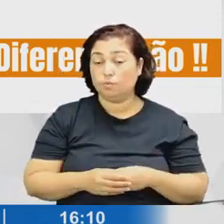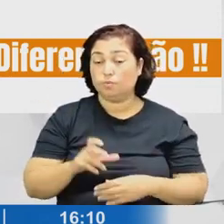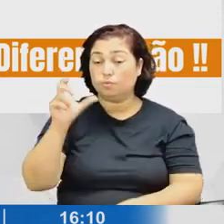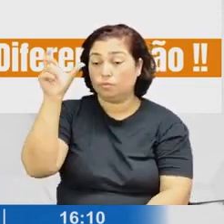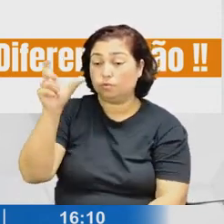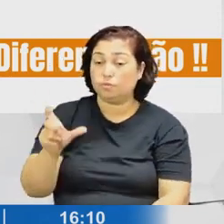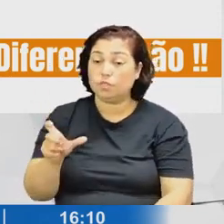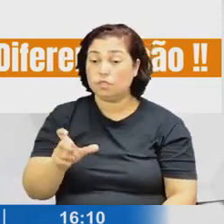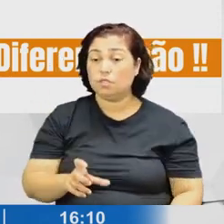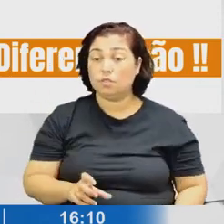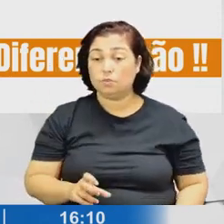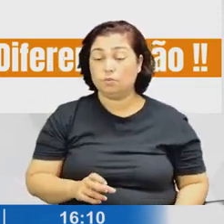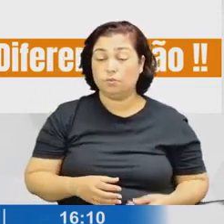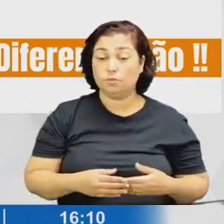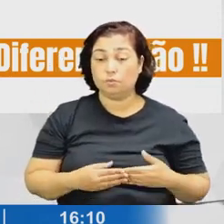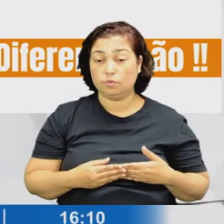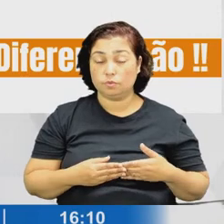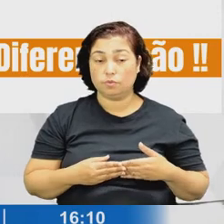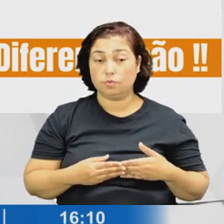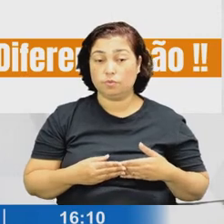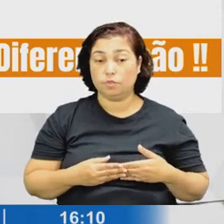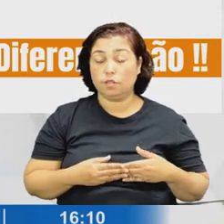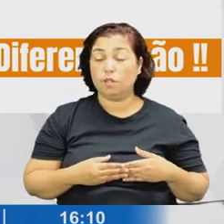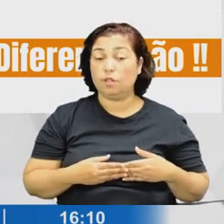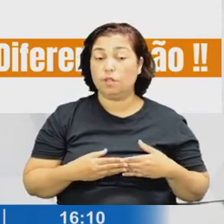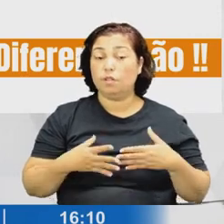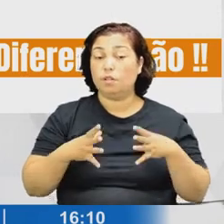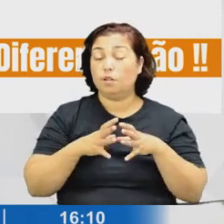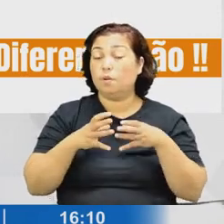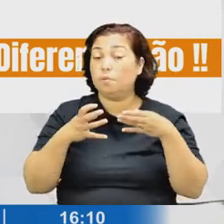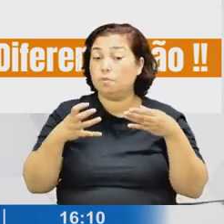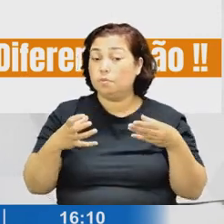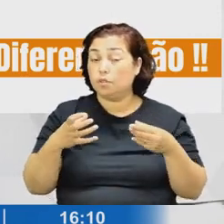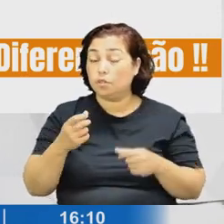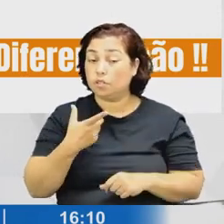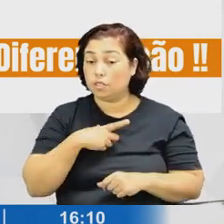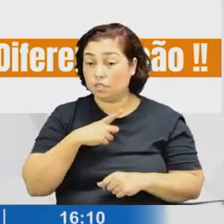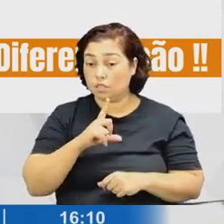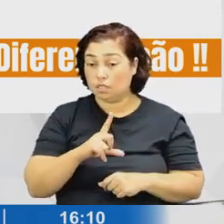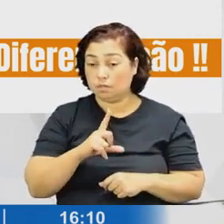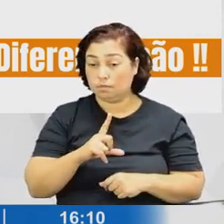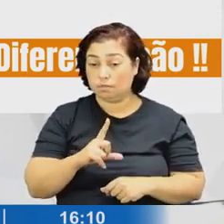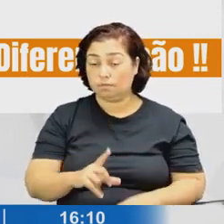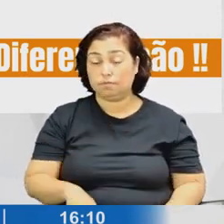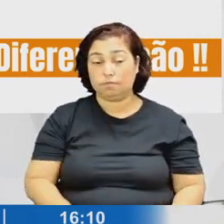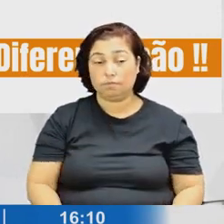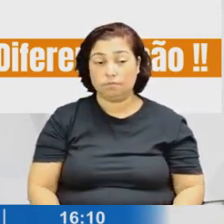a reputação é a maior arma de dissuasão que existe